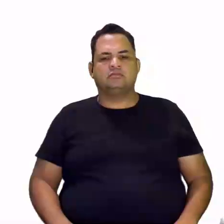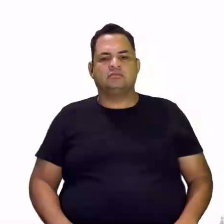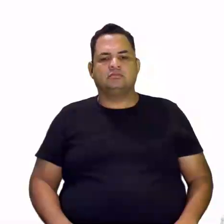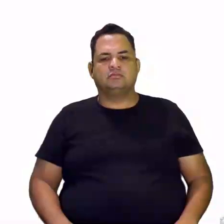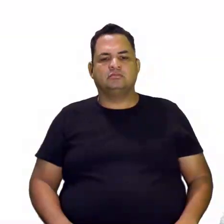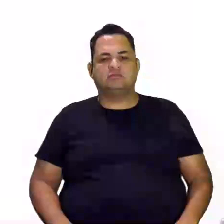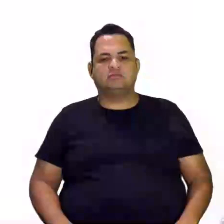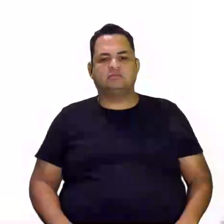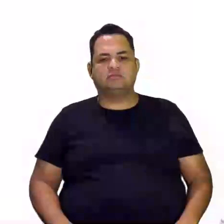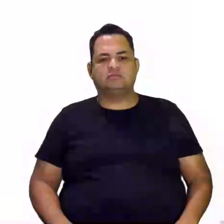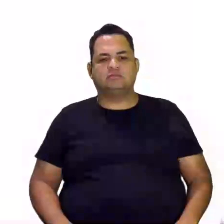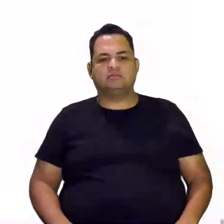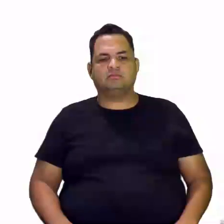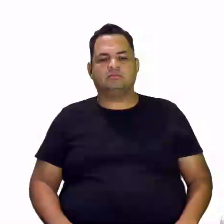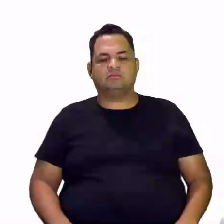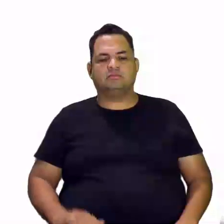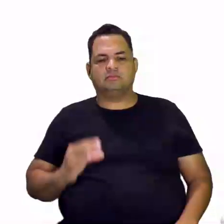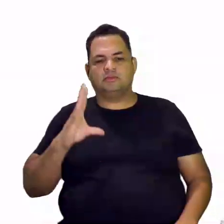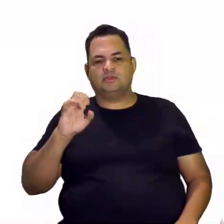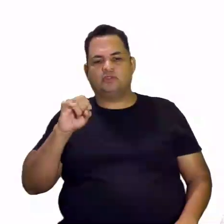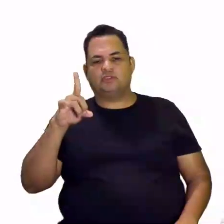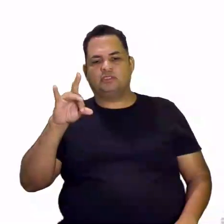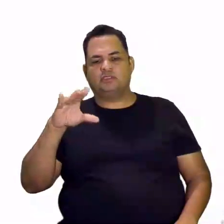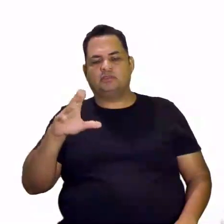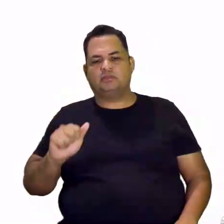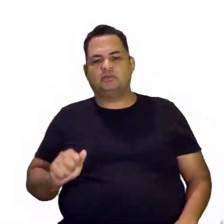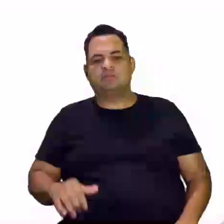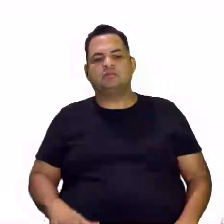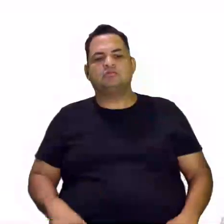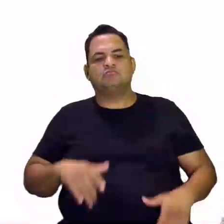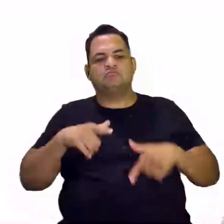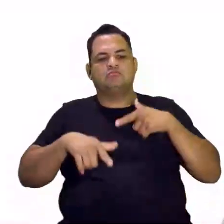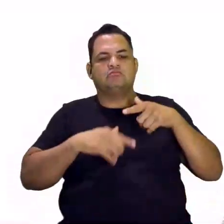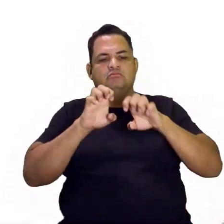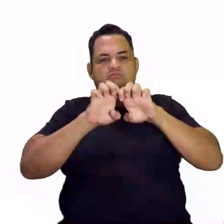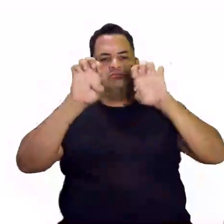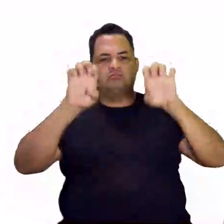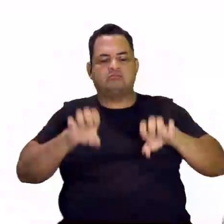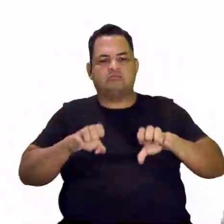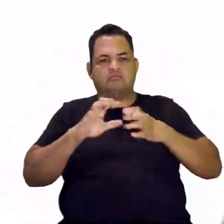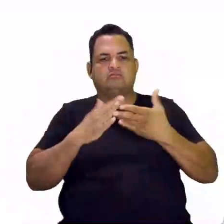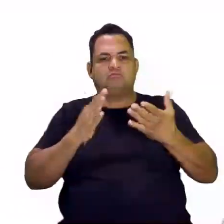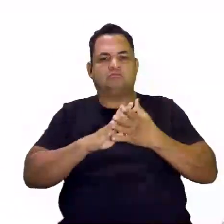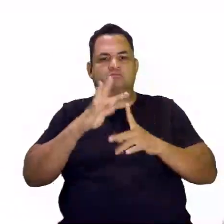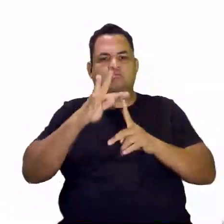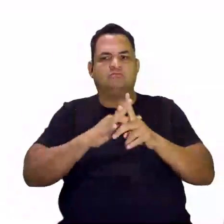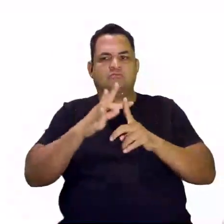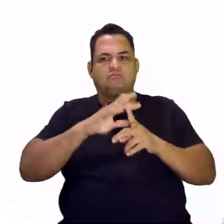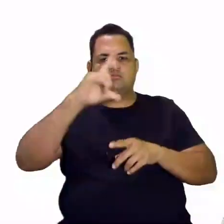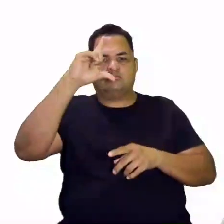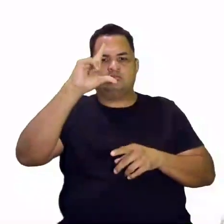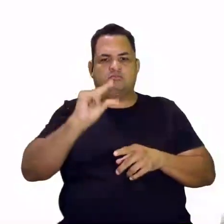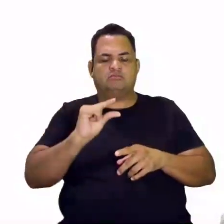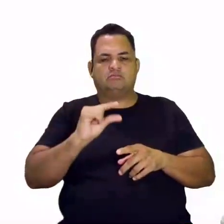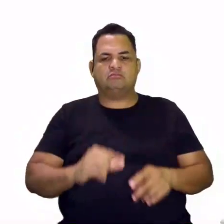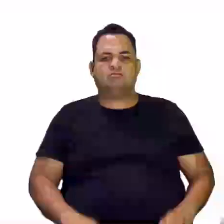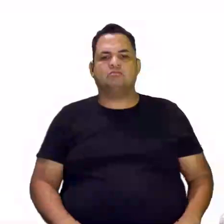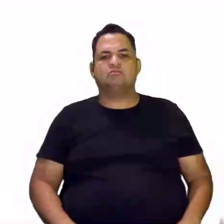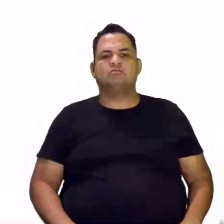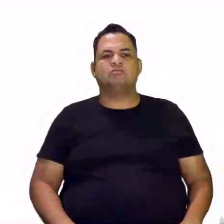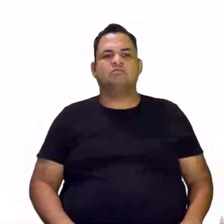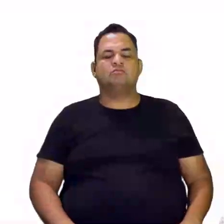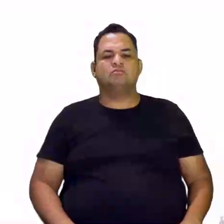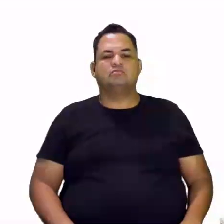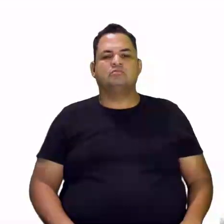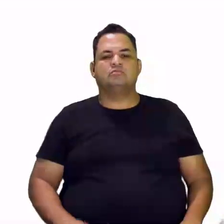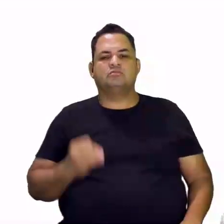de varredura do tipo criogênico, tá? Que trabalha então com essas estruturas com essa temperatura baixíssima. Então